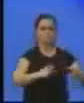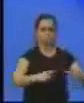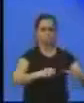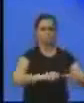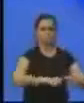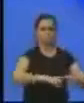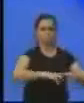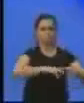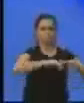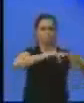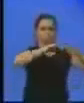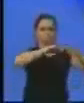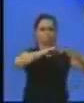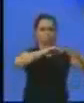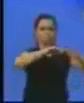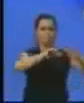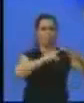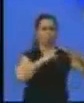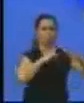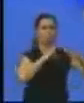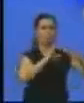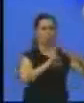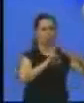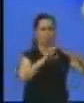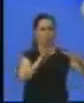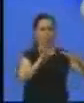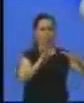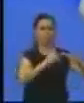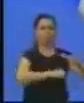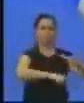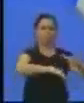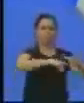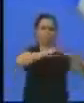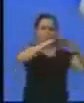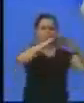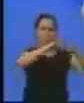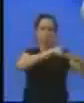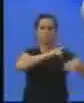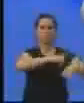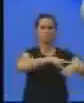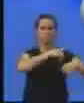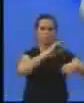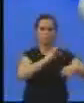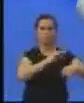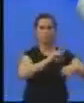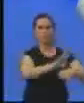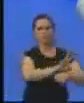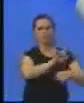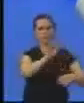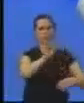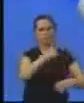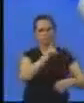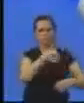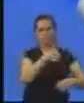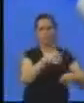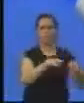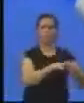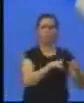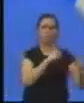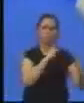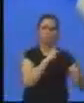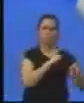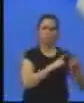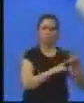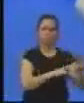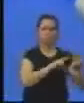Falando melhor a expressão, né? V dt é a derivada do volume em função do tempo. Isto é, V'. Certo? Aí, cuidado, eu usei um